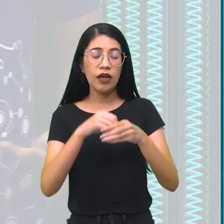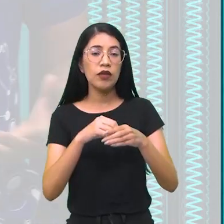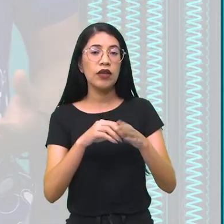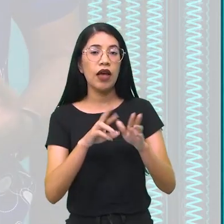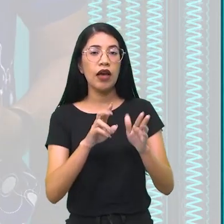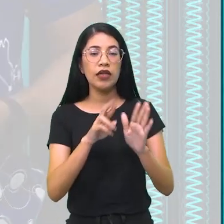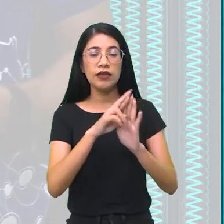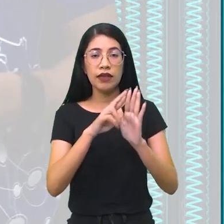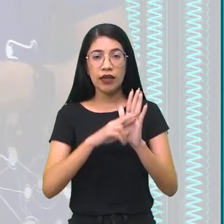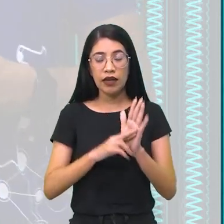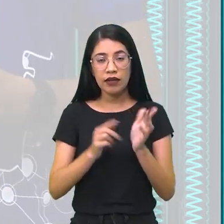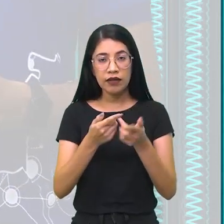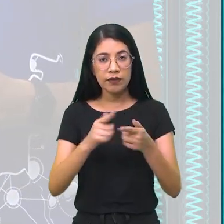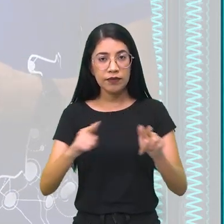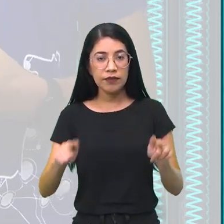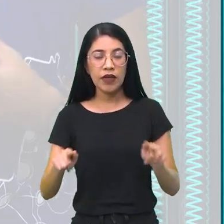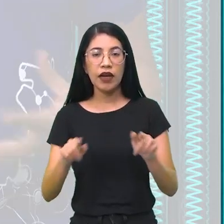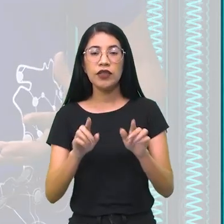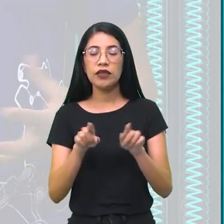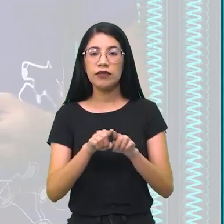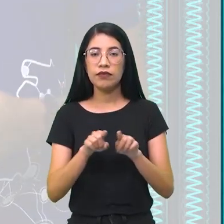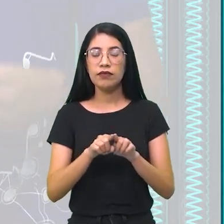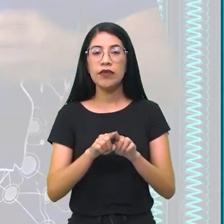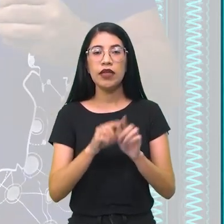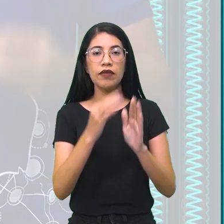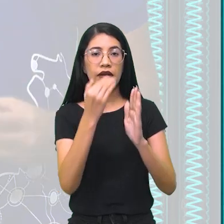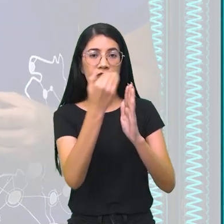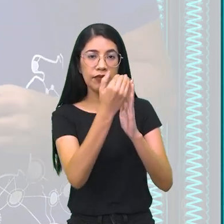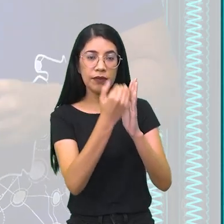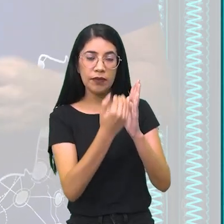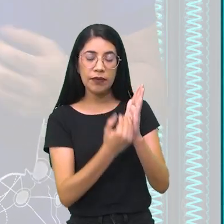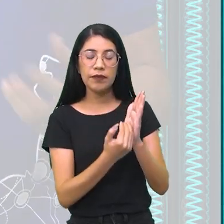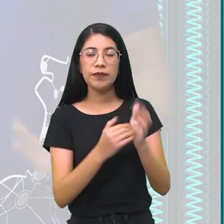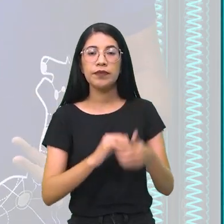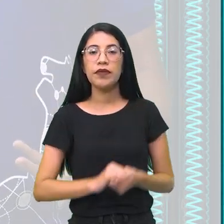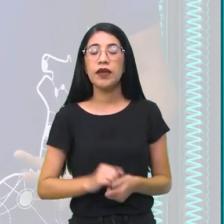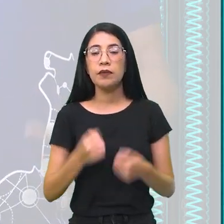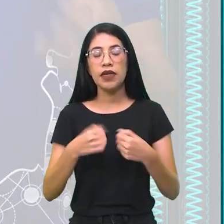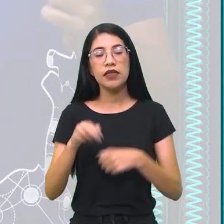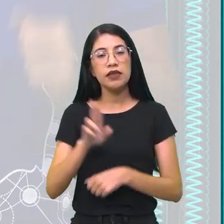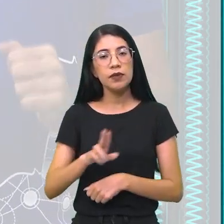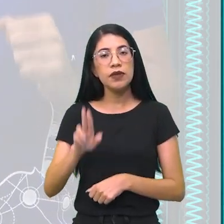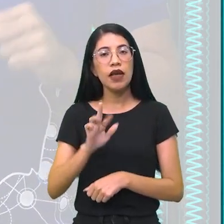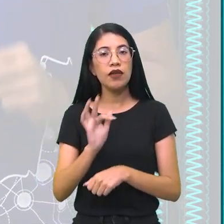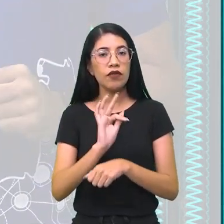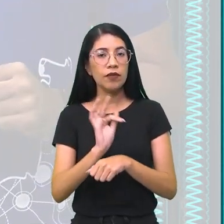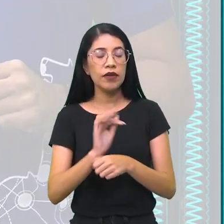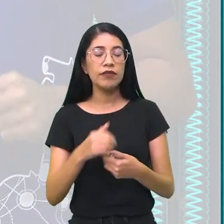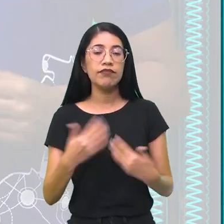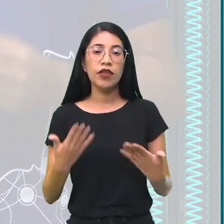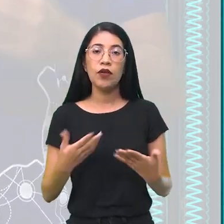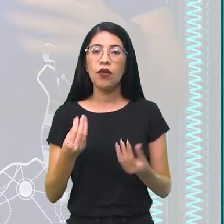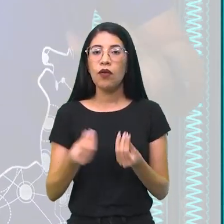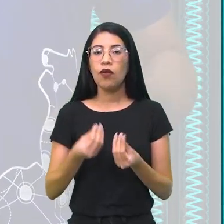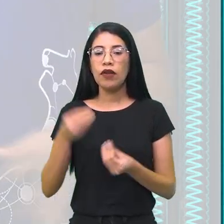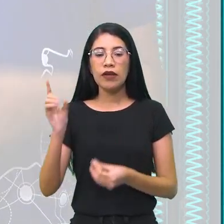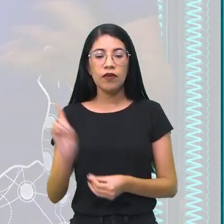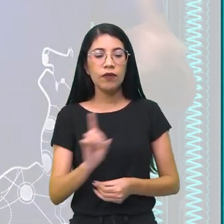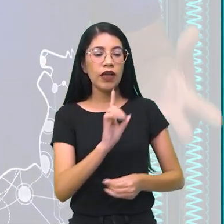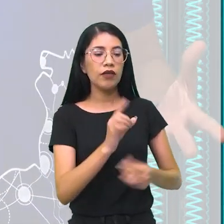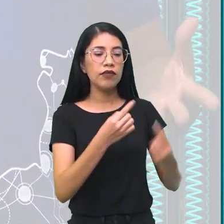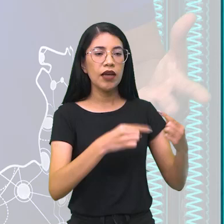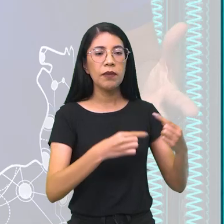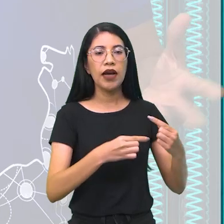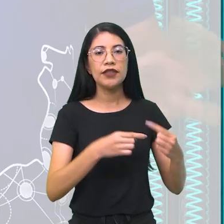normas gramaticais, das normas ortográficas. Nós precisamos usar essa linguagem. Já pensou você ir para um debate falando